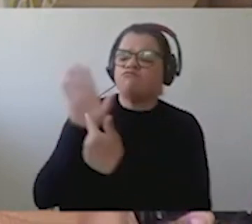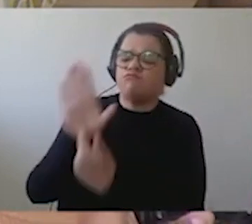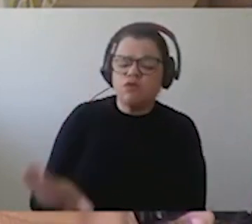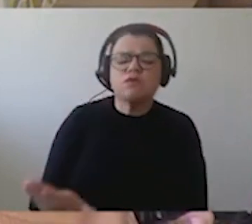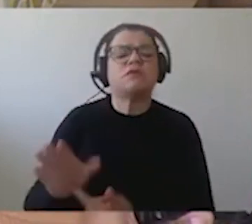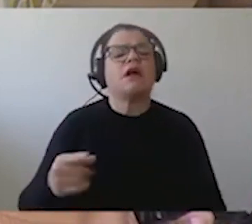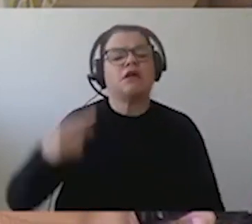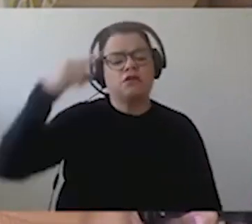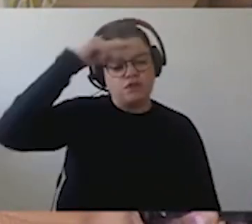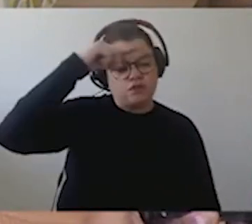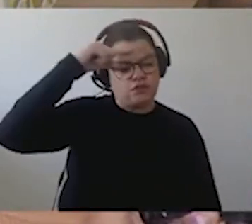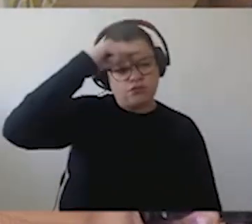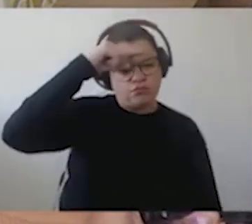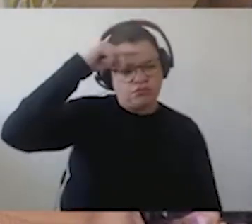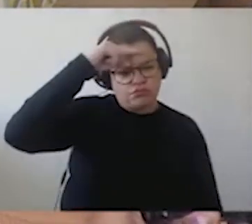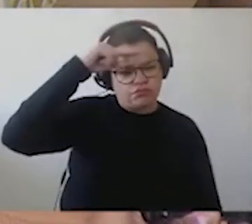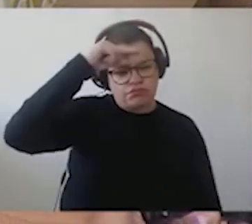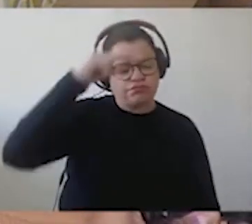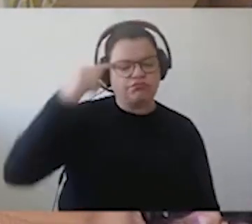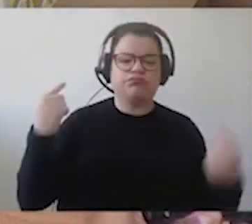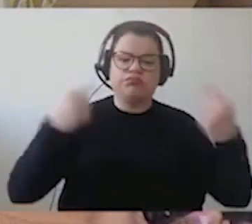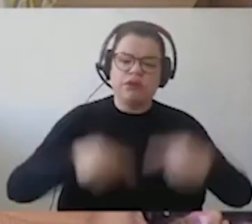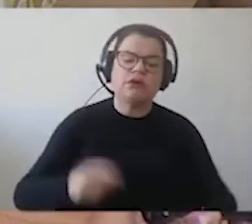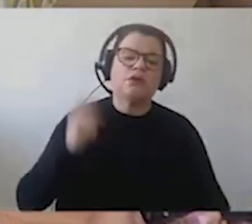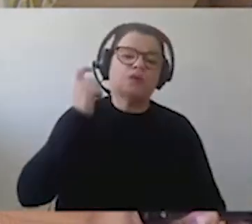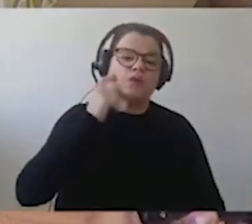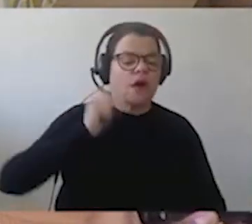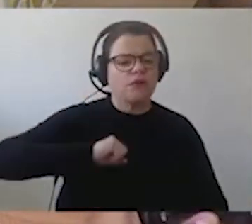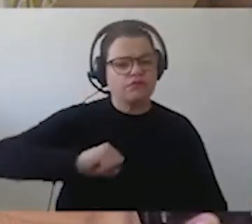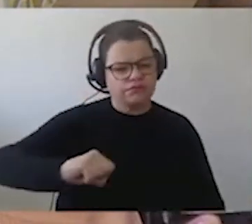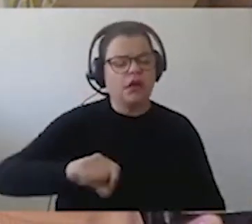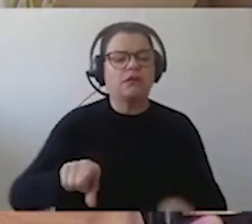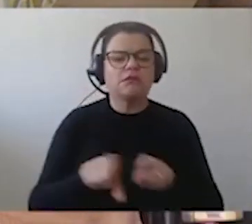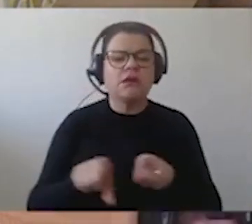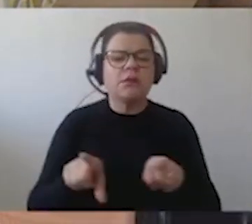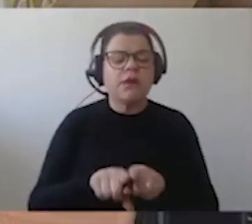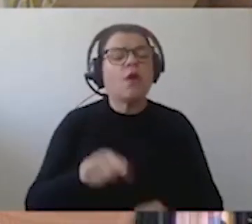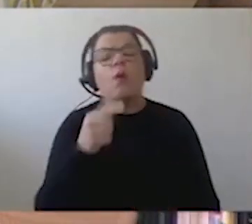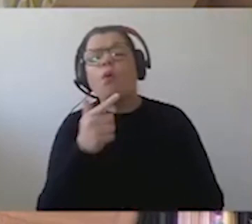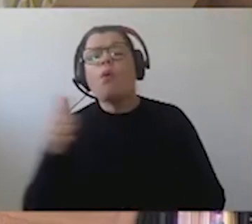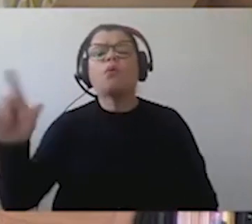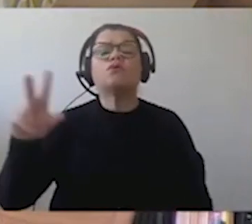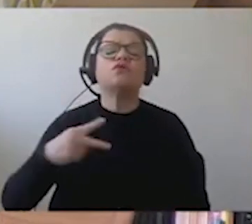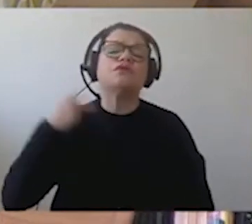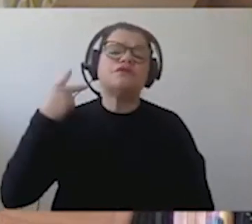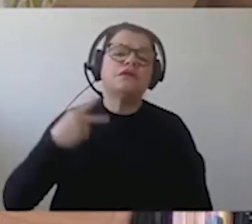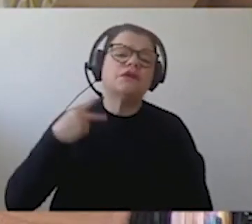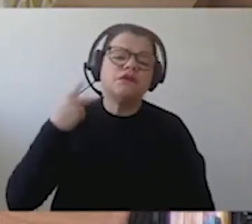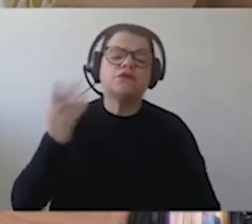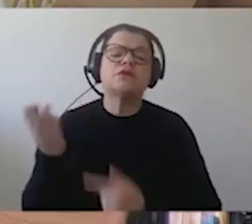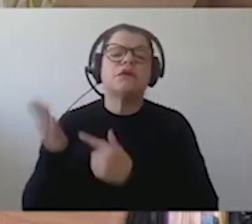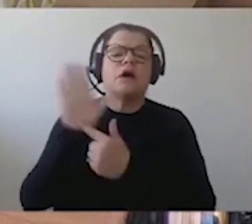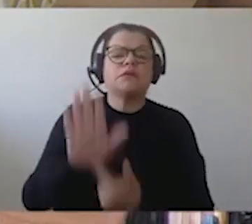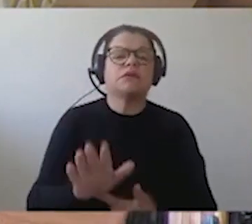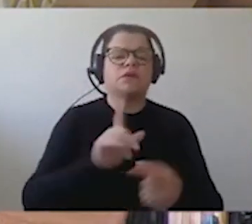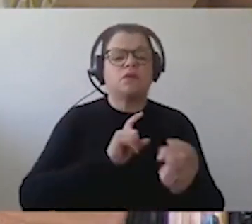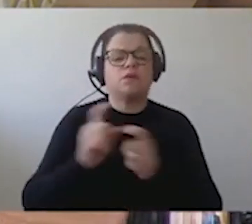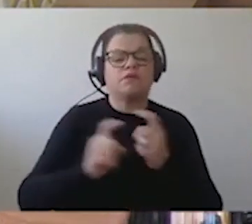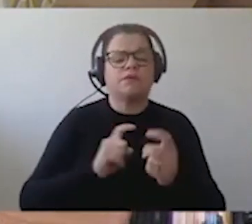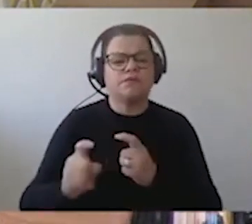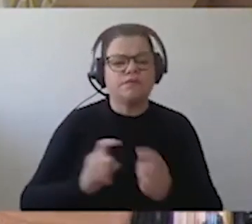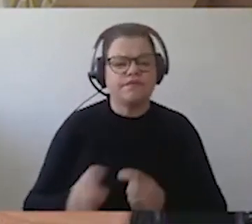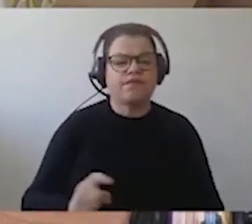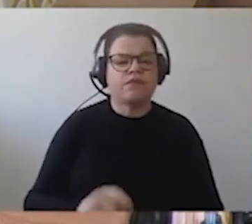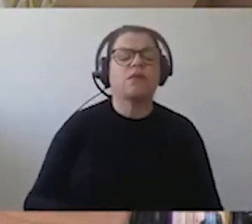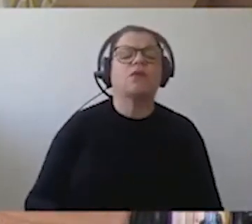da oposição ao Vereador Jorge também com outros vereadores representando as comissões cito aqui os exemplos dos vereadores Bruno pessoa